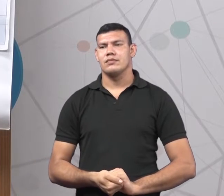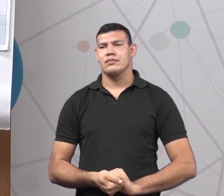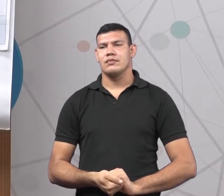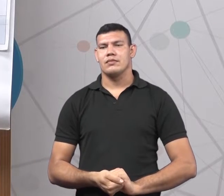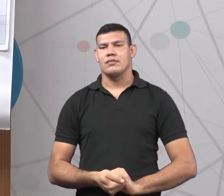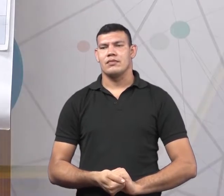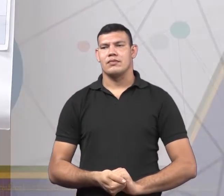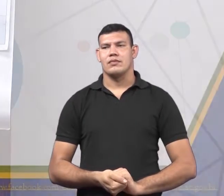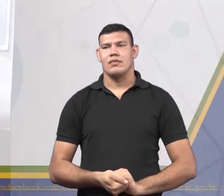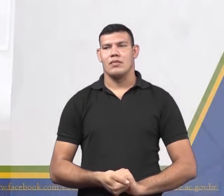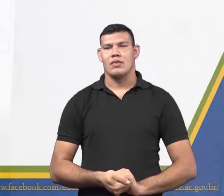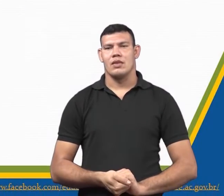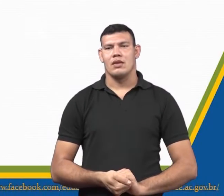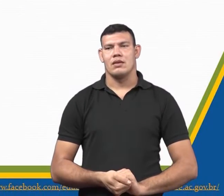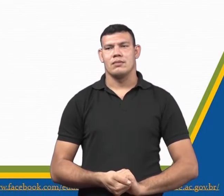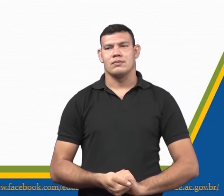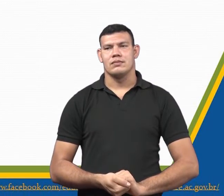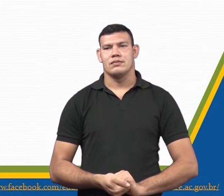outros povos.